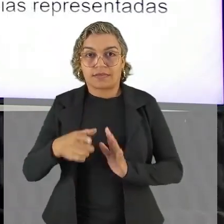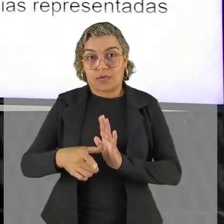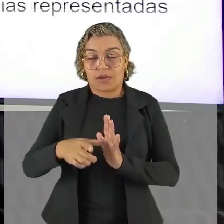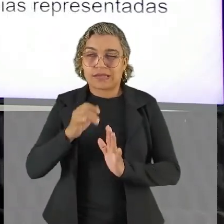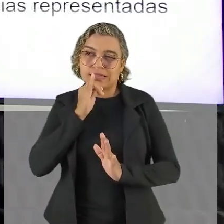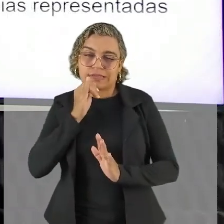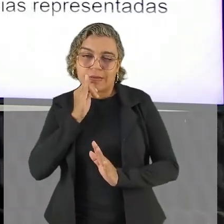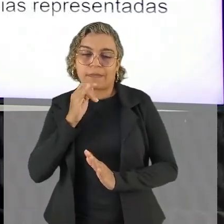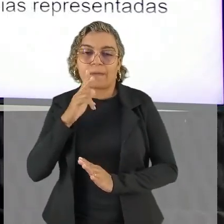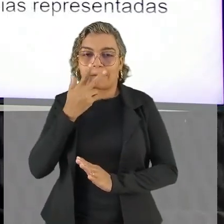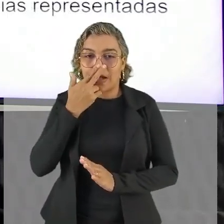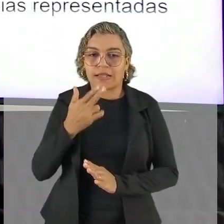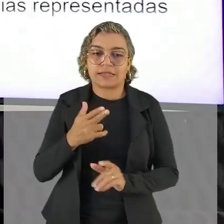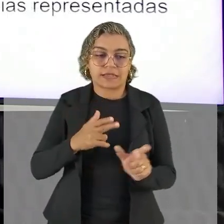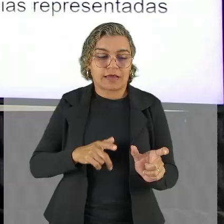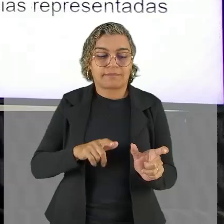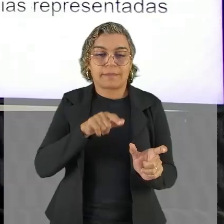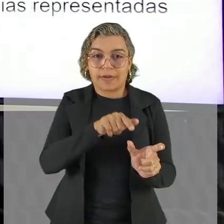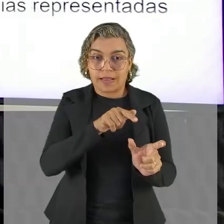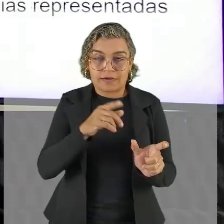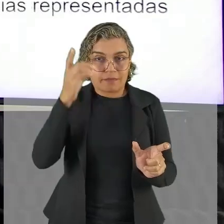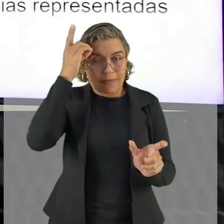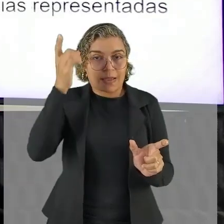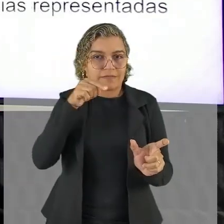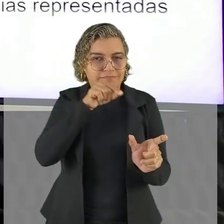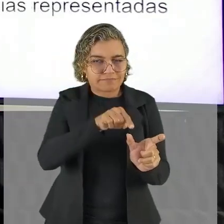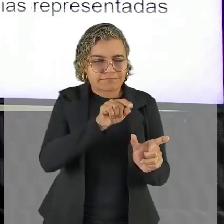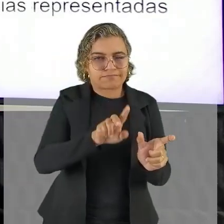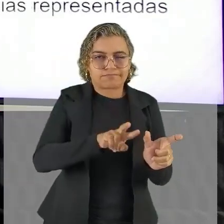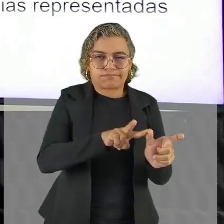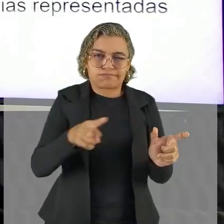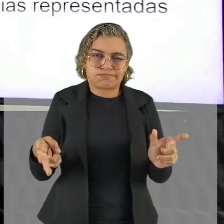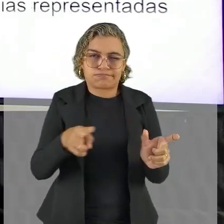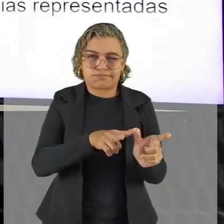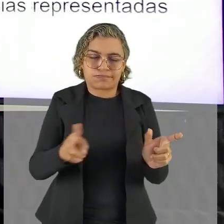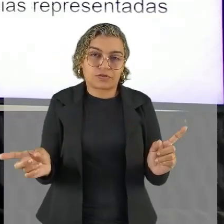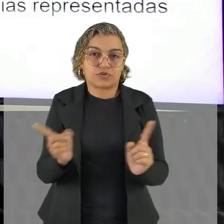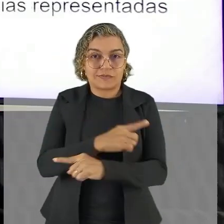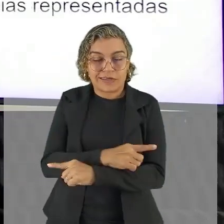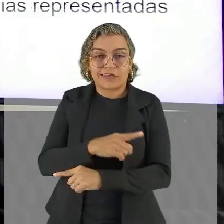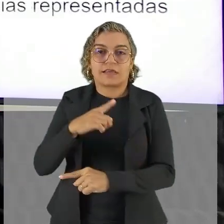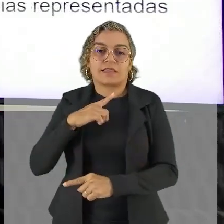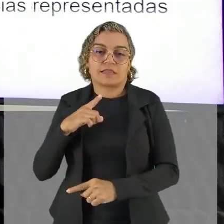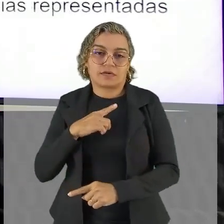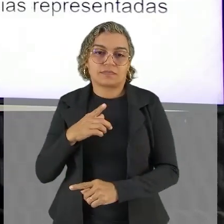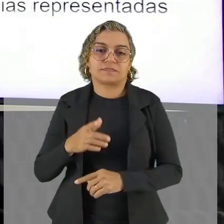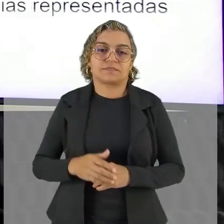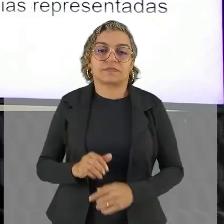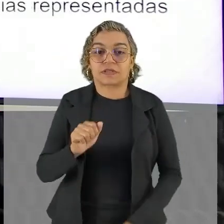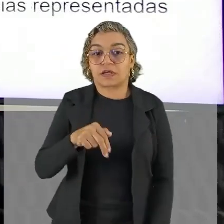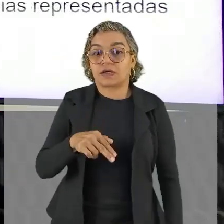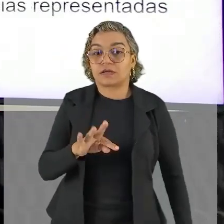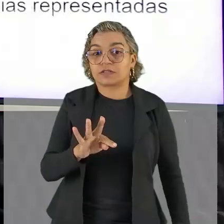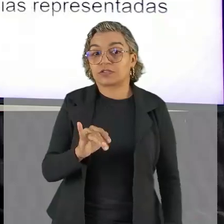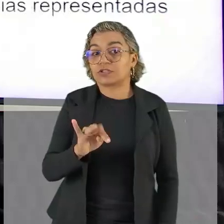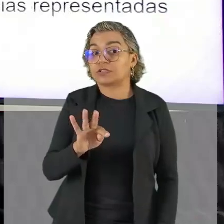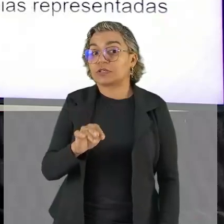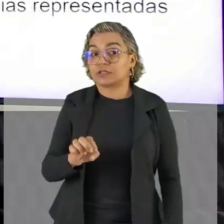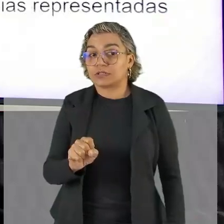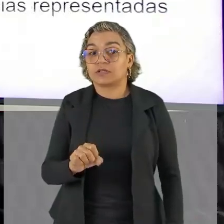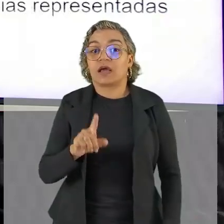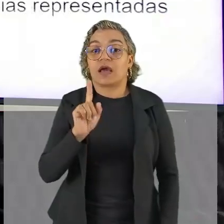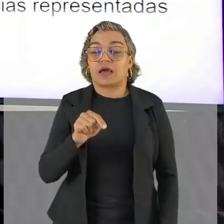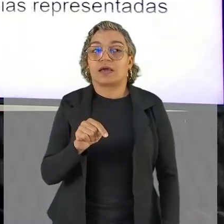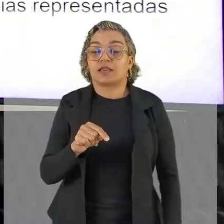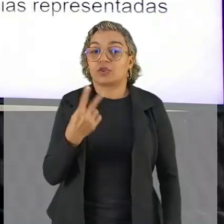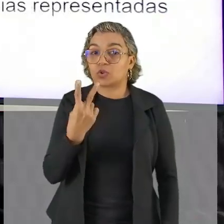O paradoxo trabalha com as ideias contrárias. As antíteses, né, a antítese, no caso, aqui fala as antíteses,